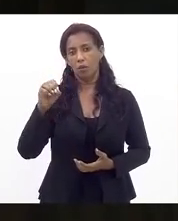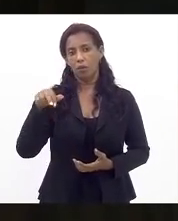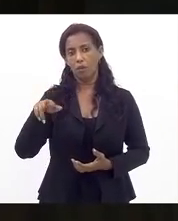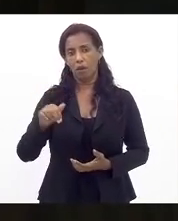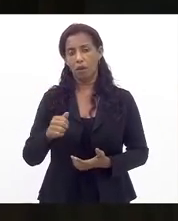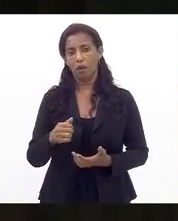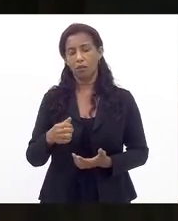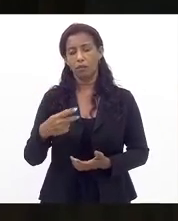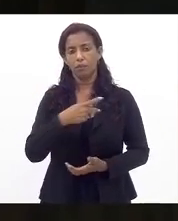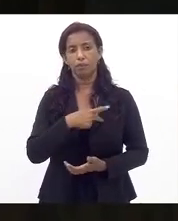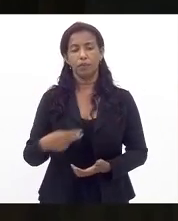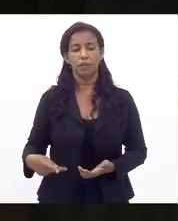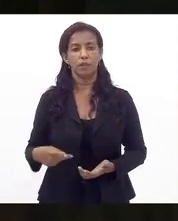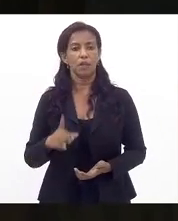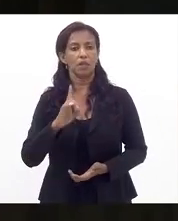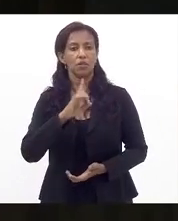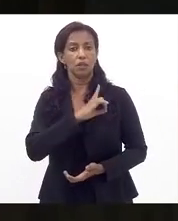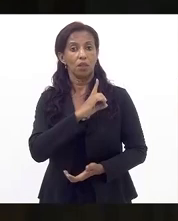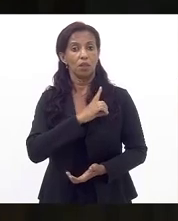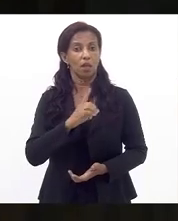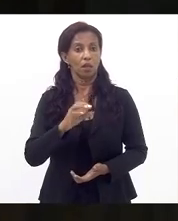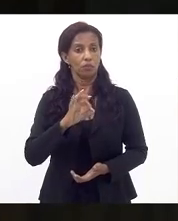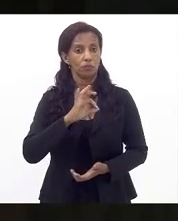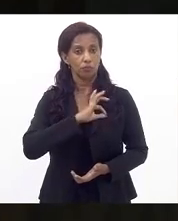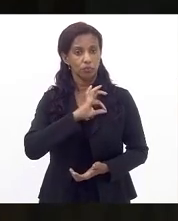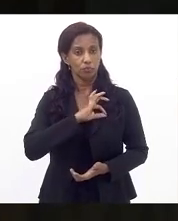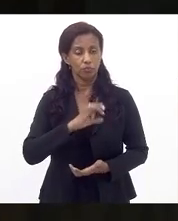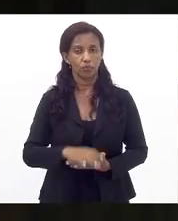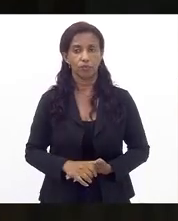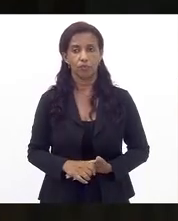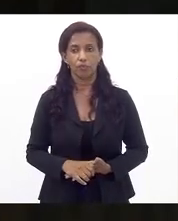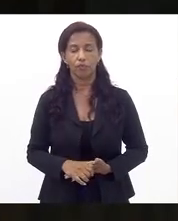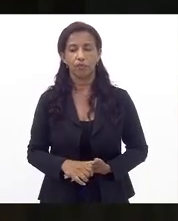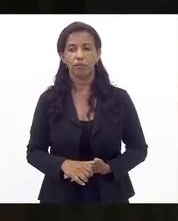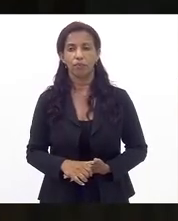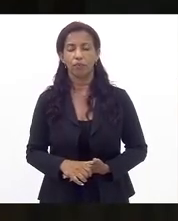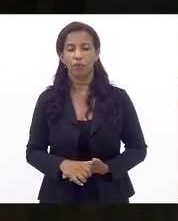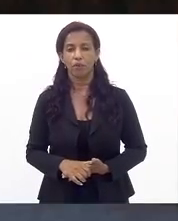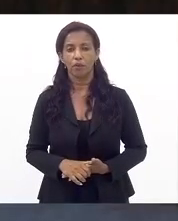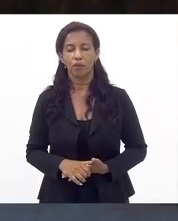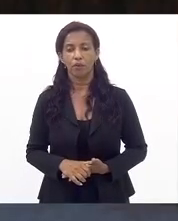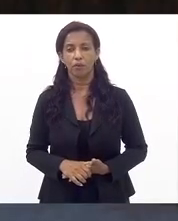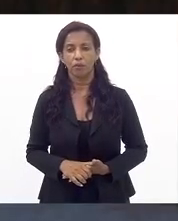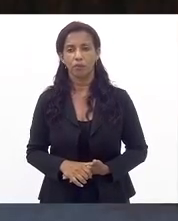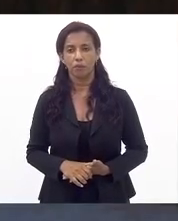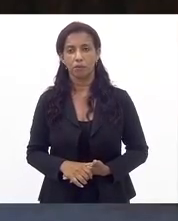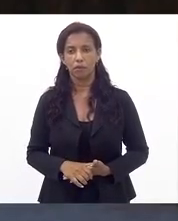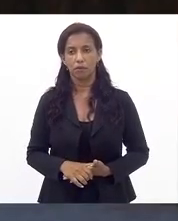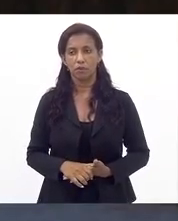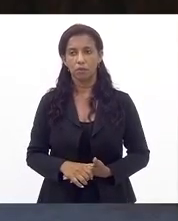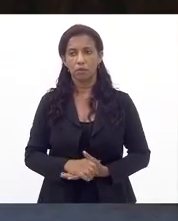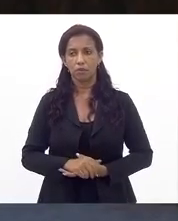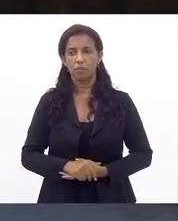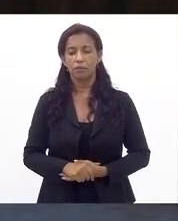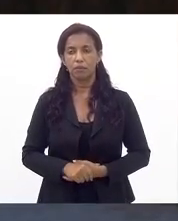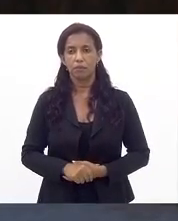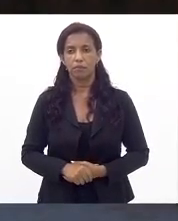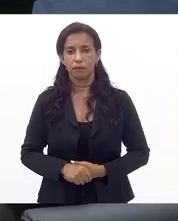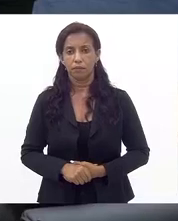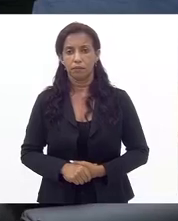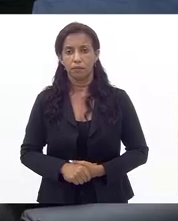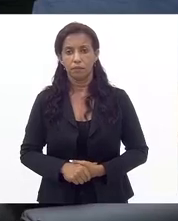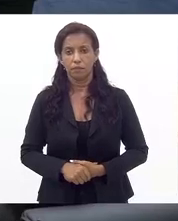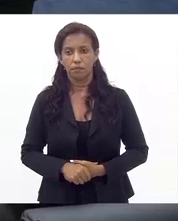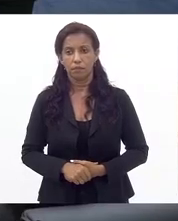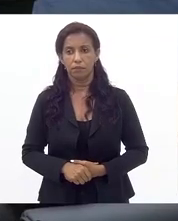que é o presidente do sindicato Delegado de Polícia e o cinto é o pó do Rio de Janeiro Oi gente